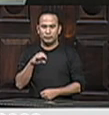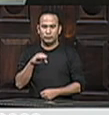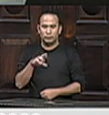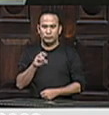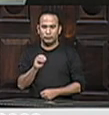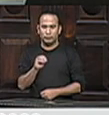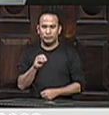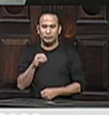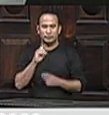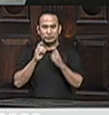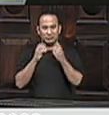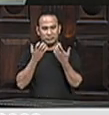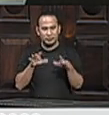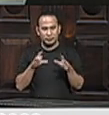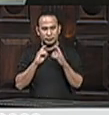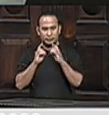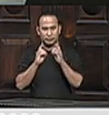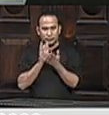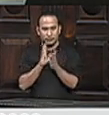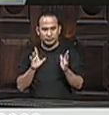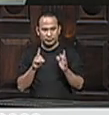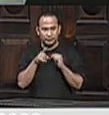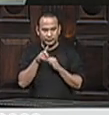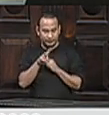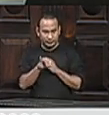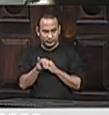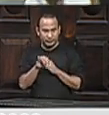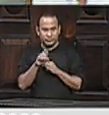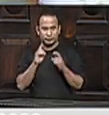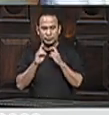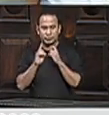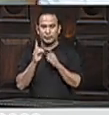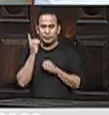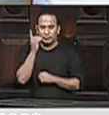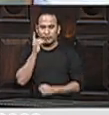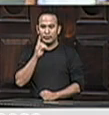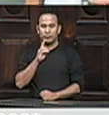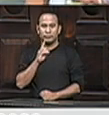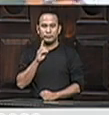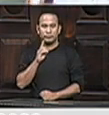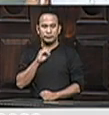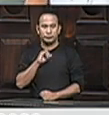Em discussão, não havendo ninguém queira discutir, para discutir, deputado Gilberto Palmares.